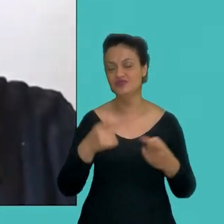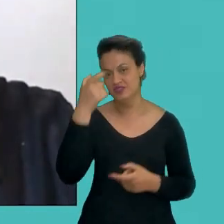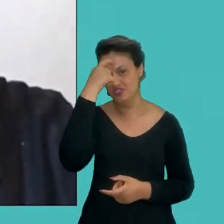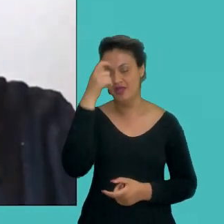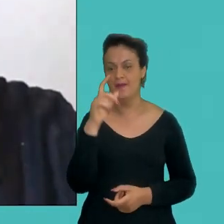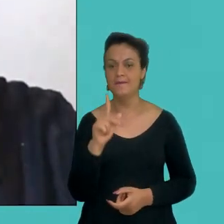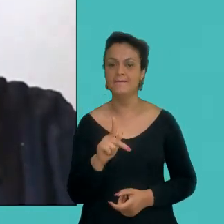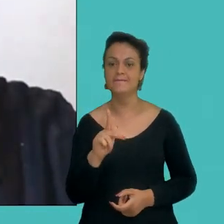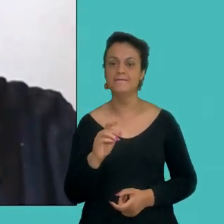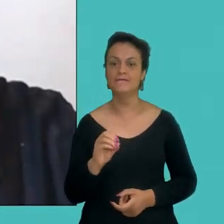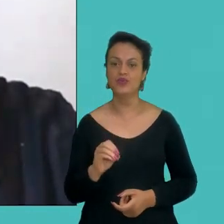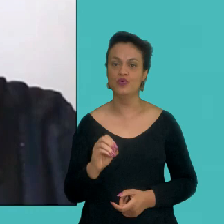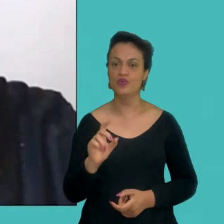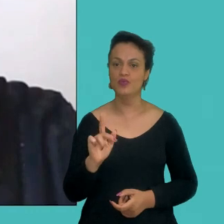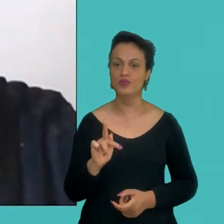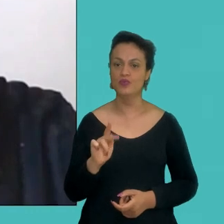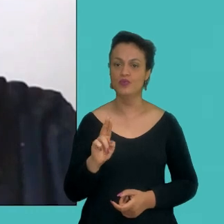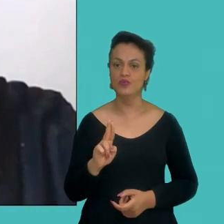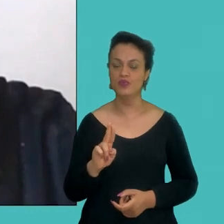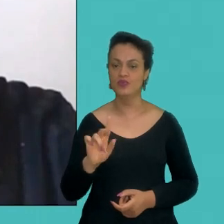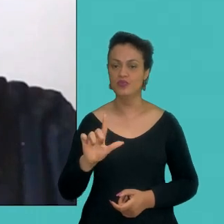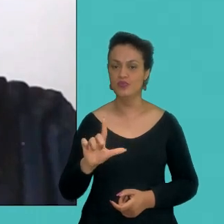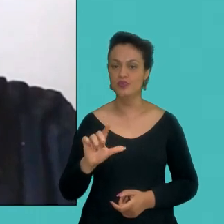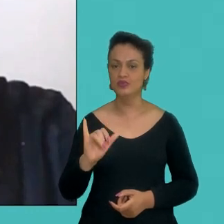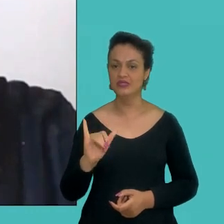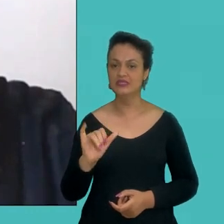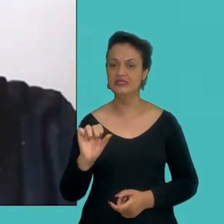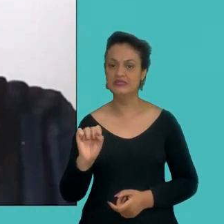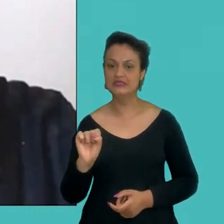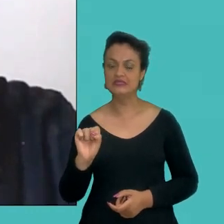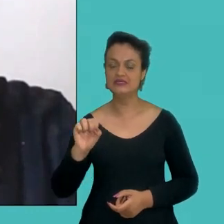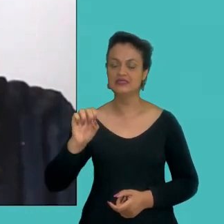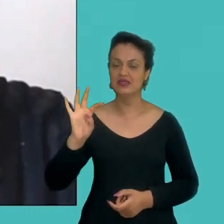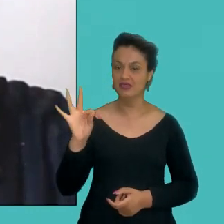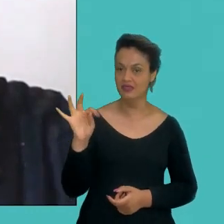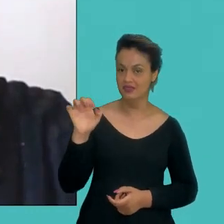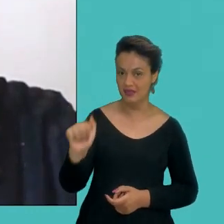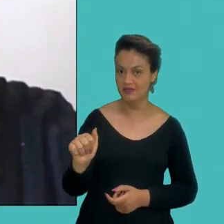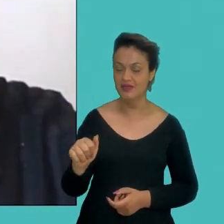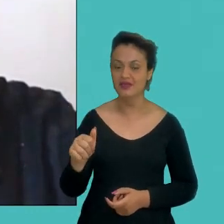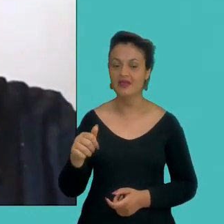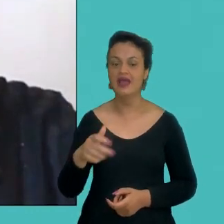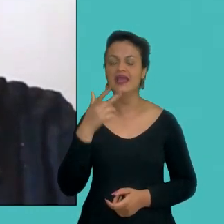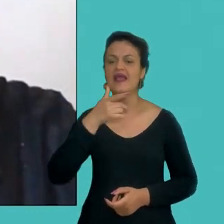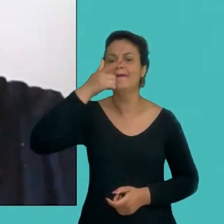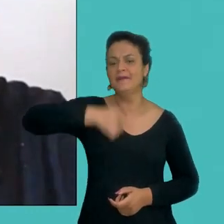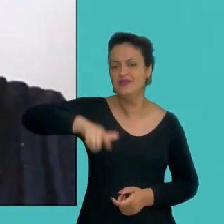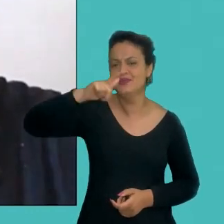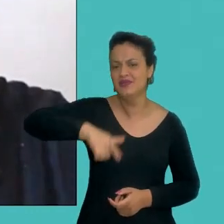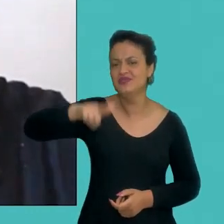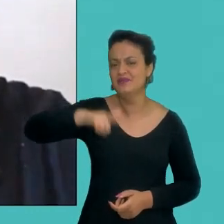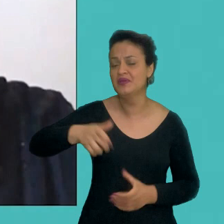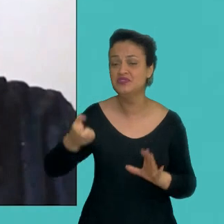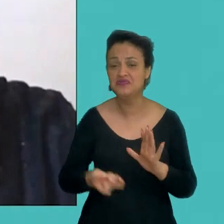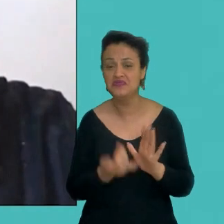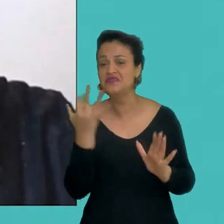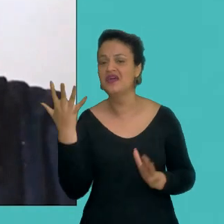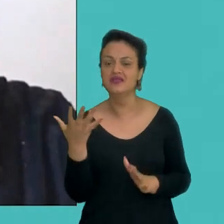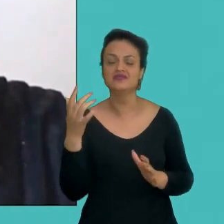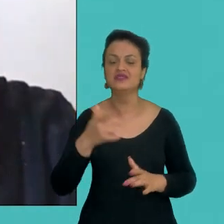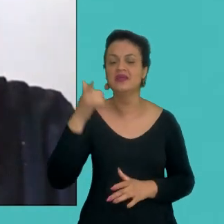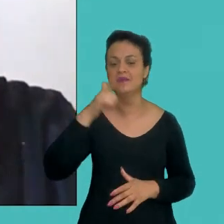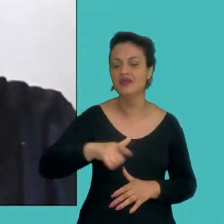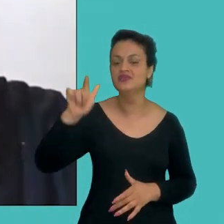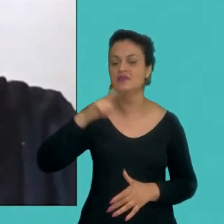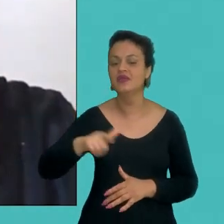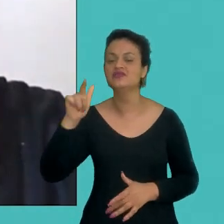concentra o político populista. Ele não se concentra em trazer, a partir da repetição enfadonha do que ele